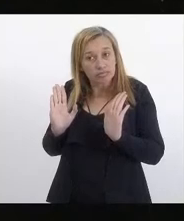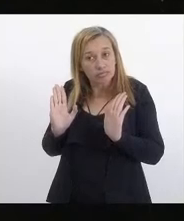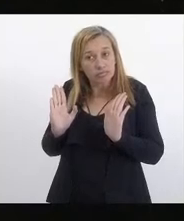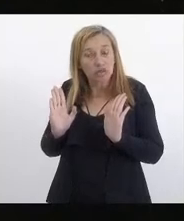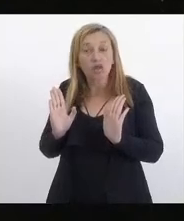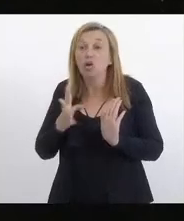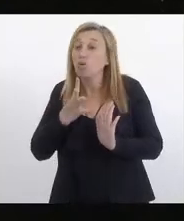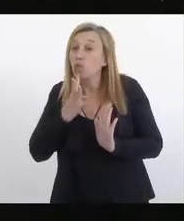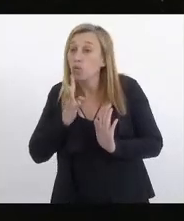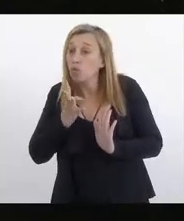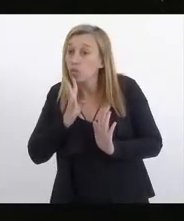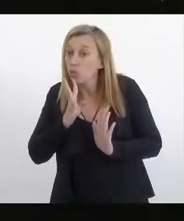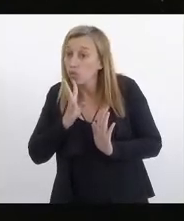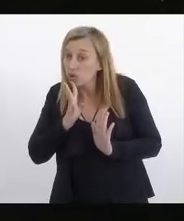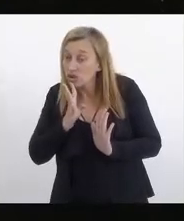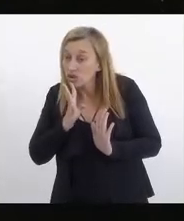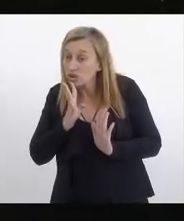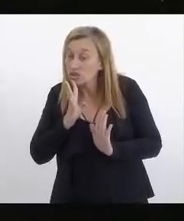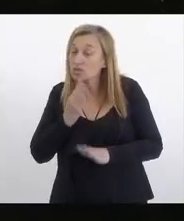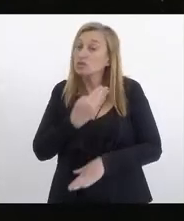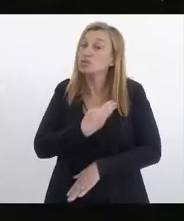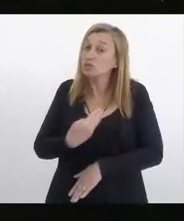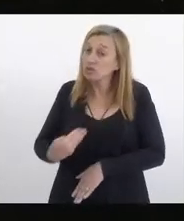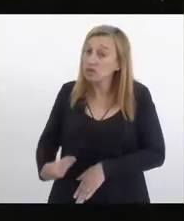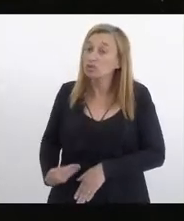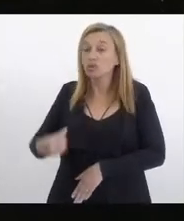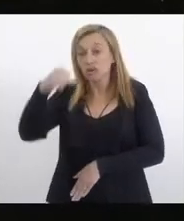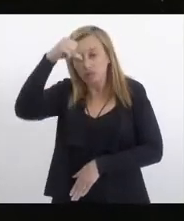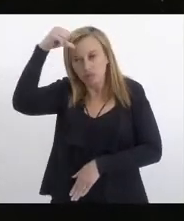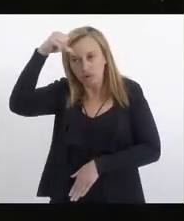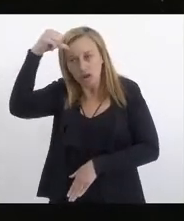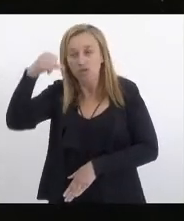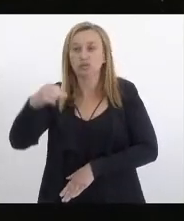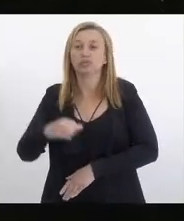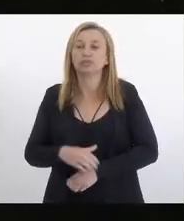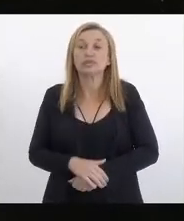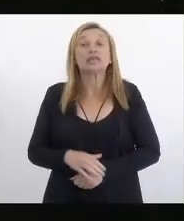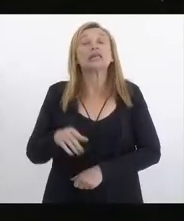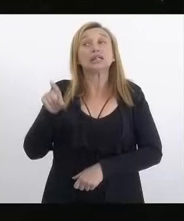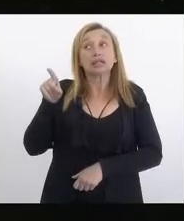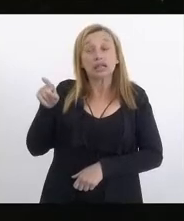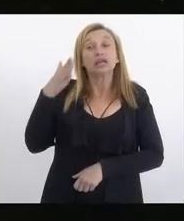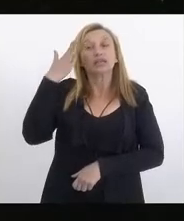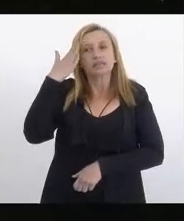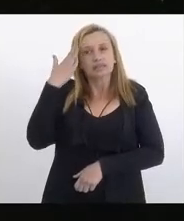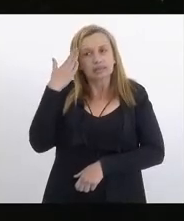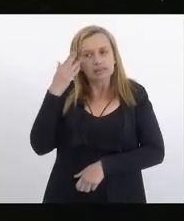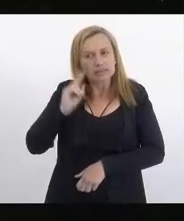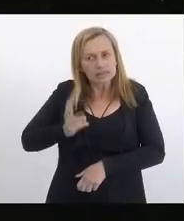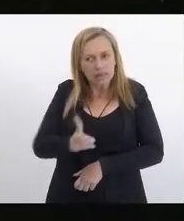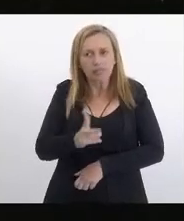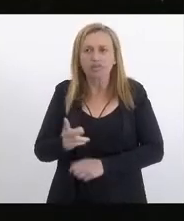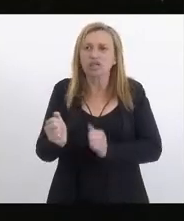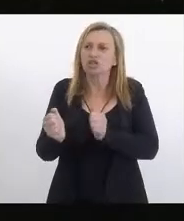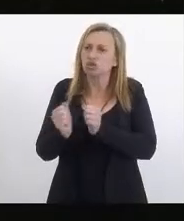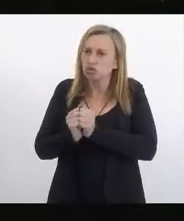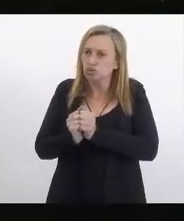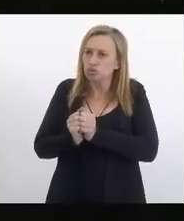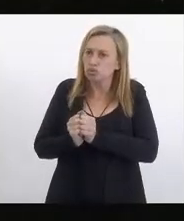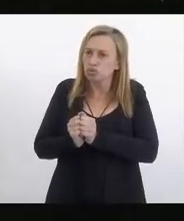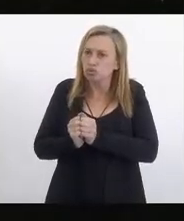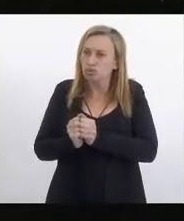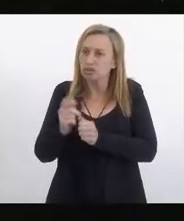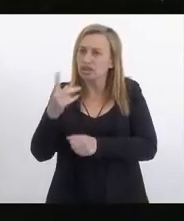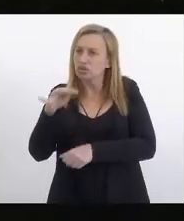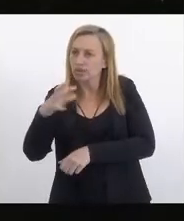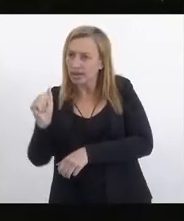eu conheço o coração do nosso governador Cláudio Castro, e ele sempre fica do lado das